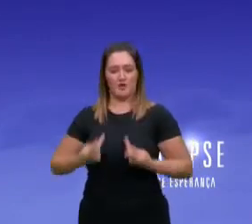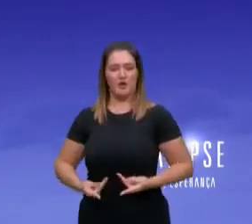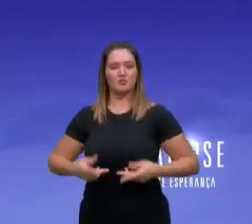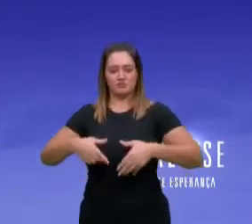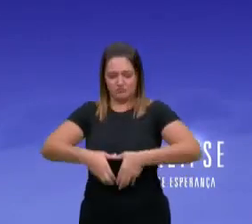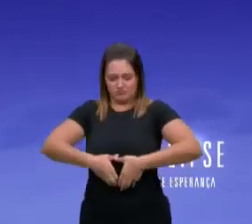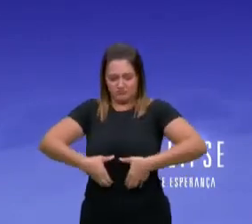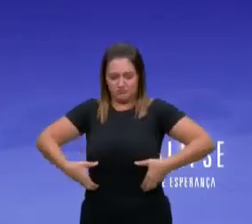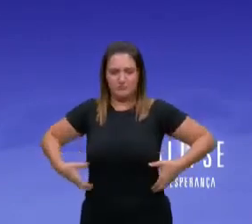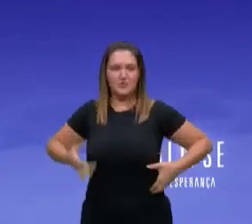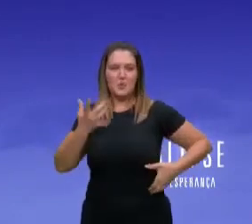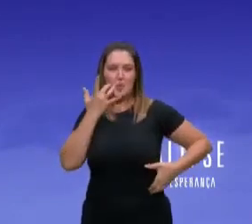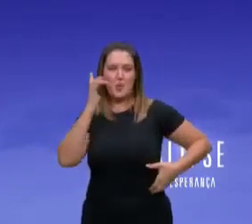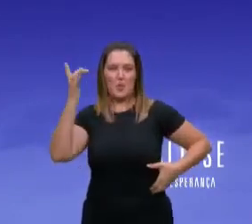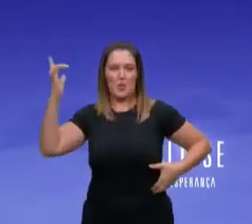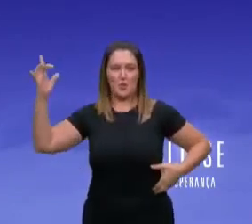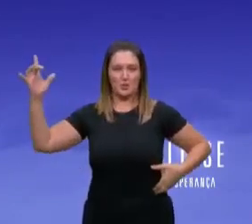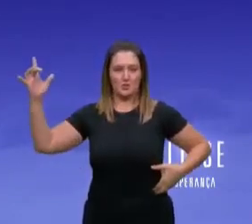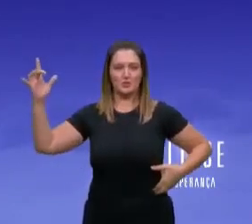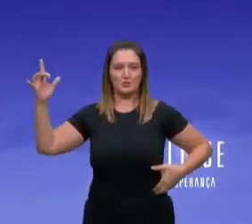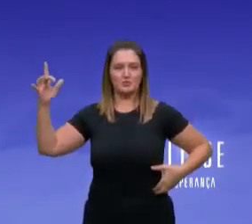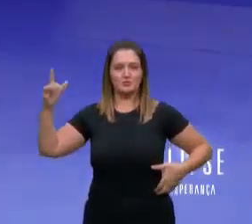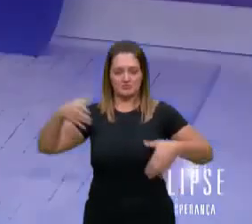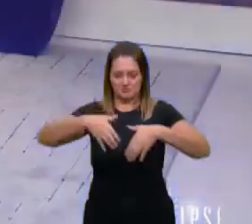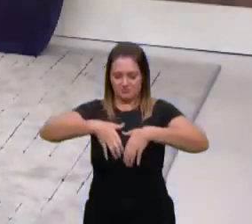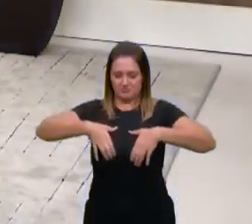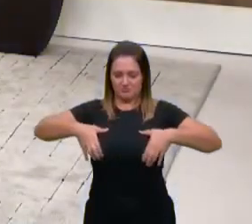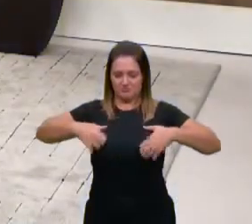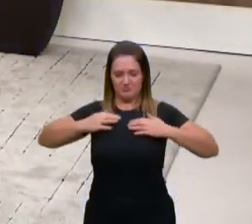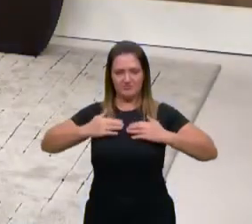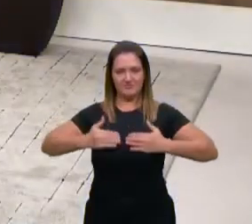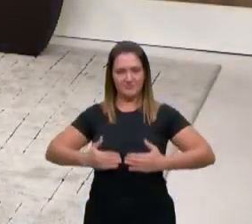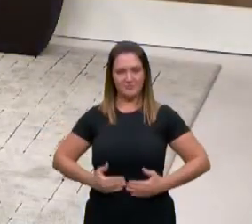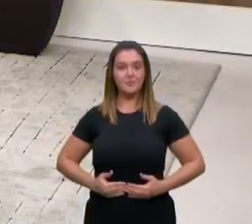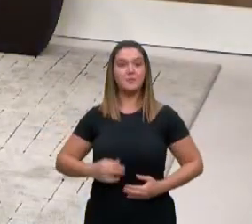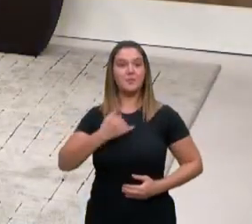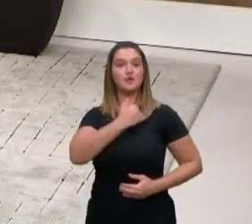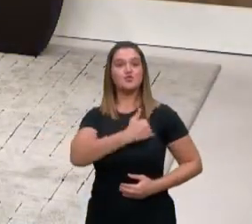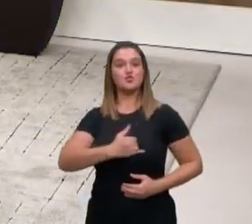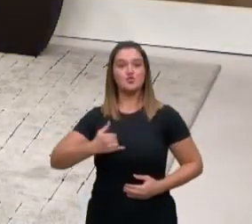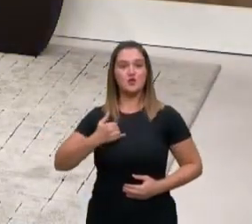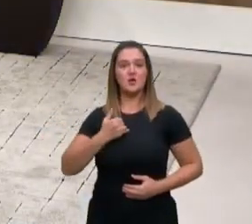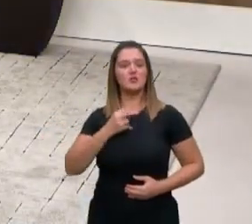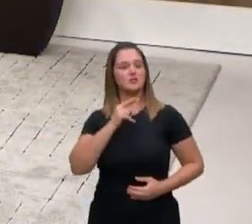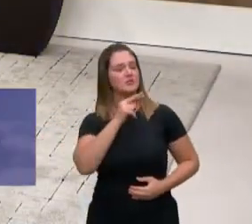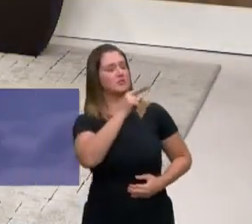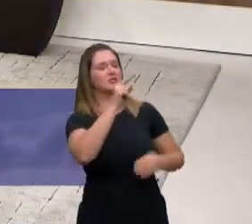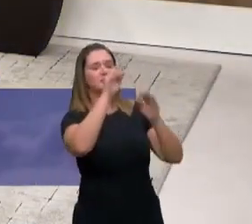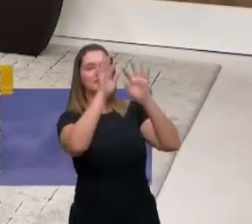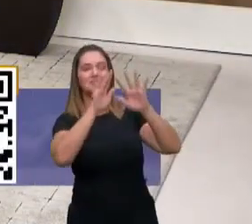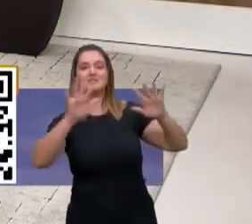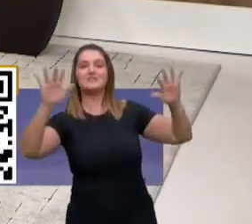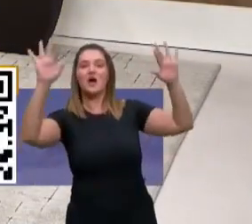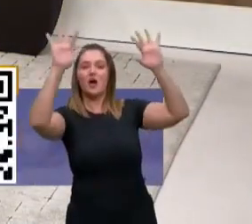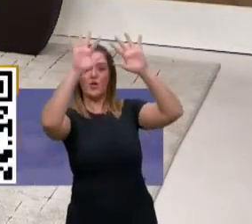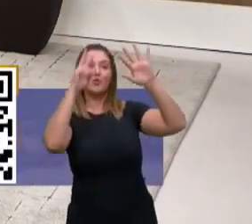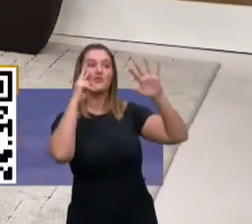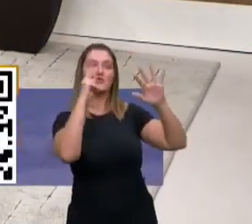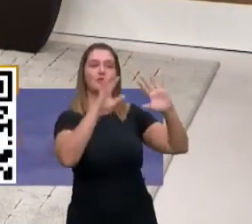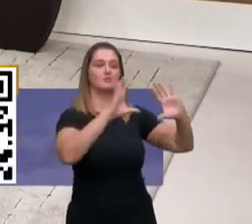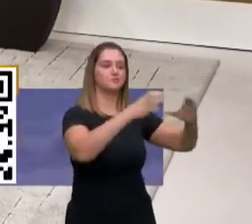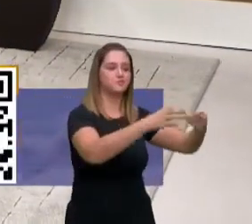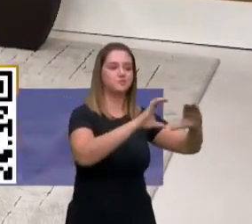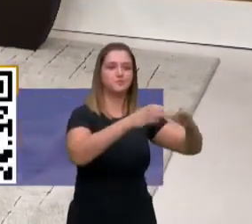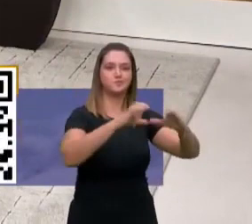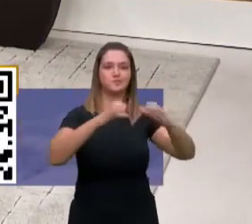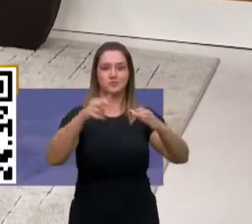cingido à altura do peito com uma cinta de ouro. Em outras palavras, João teve a visão, ele viu então as sete